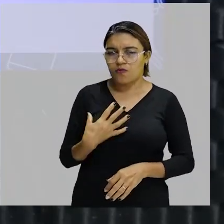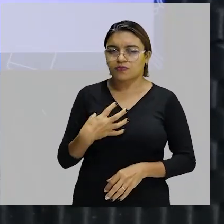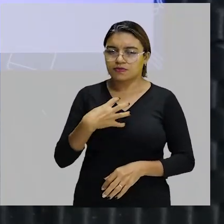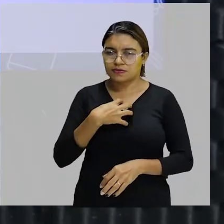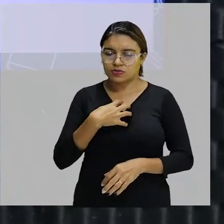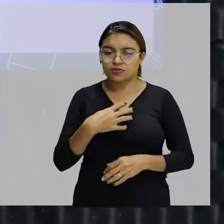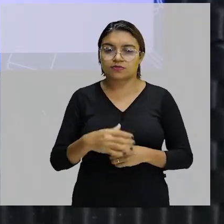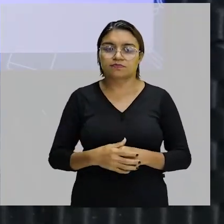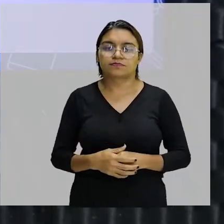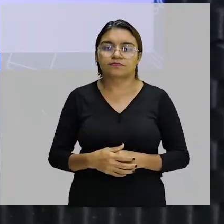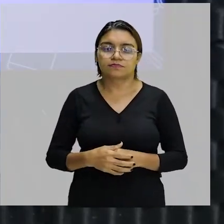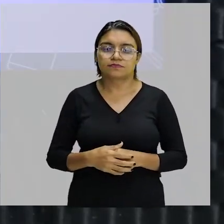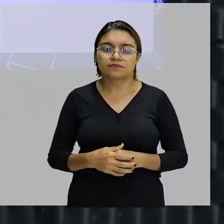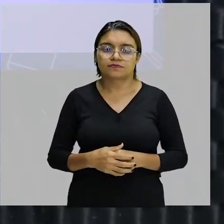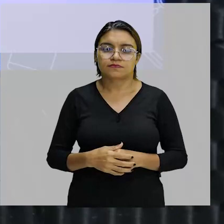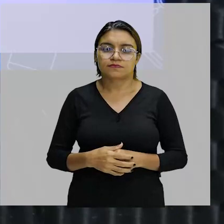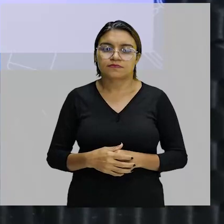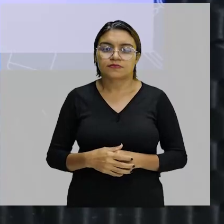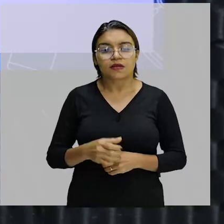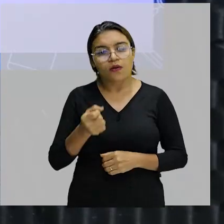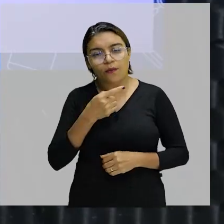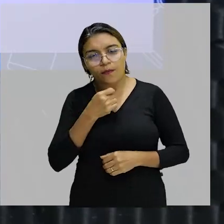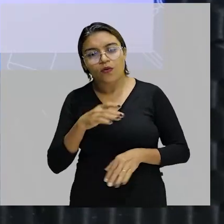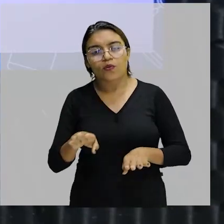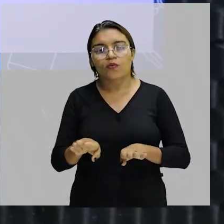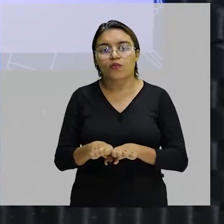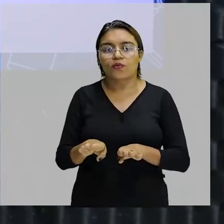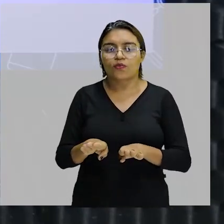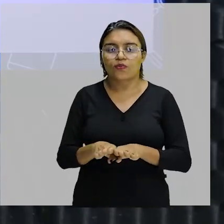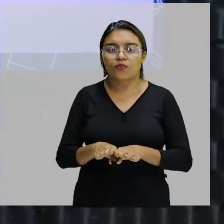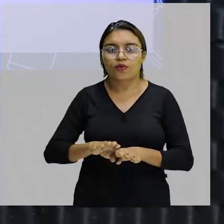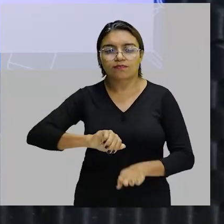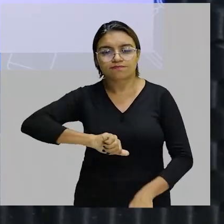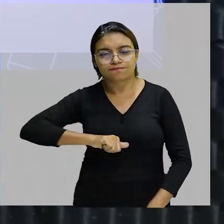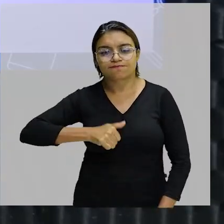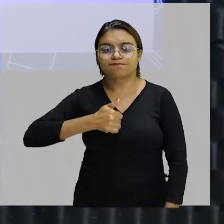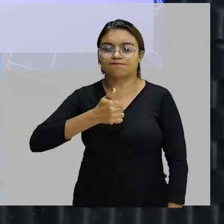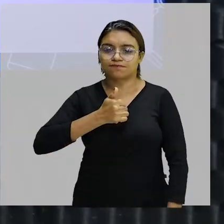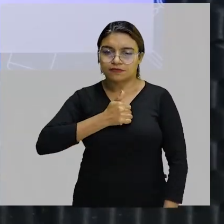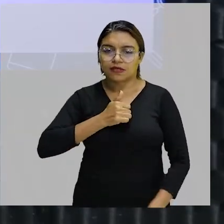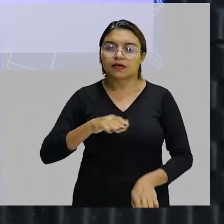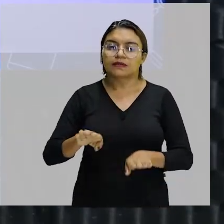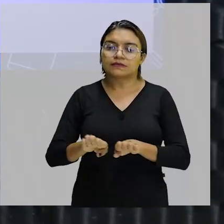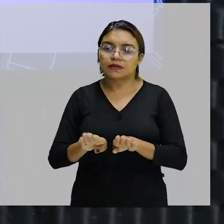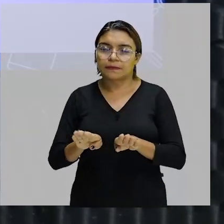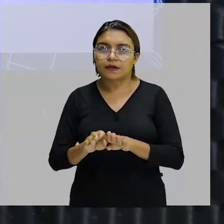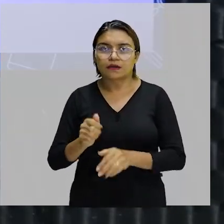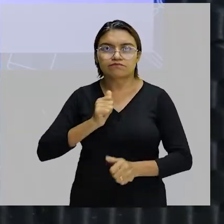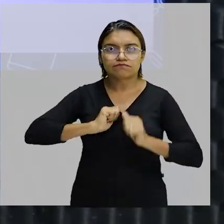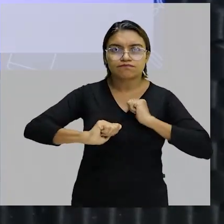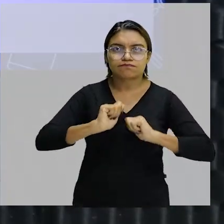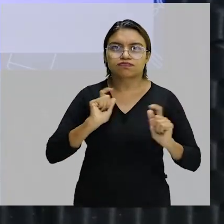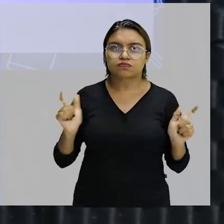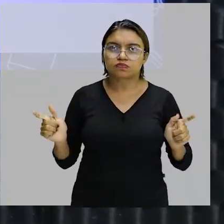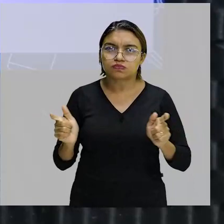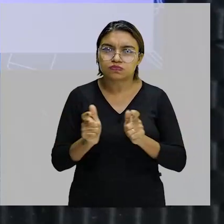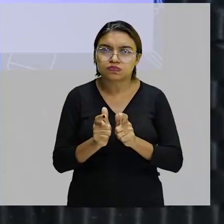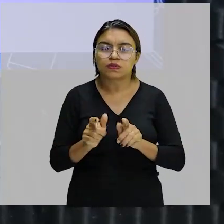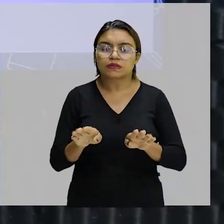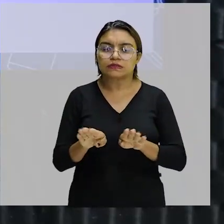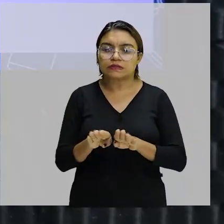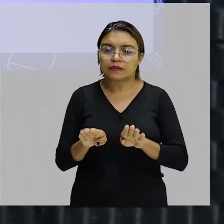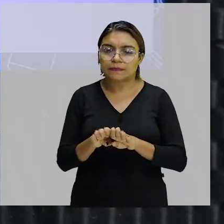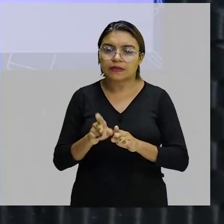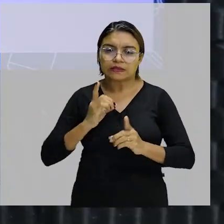bem-estar, humor, autoestima, assim como a redução da ansiedade, tensão